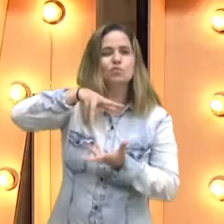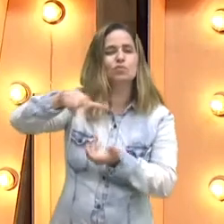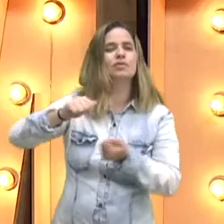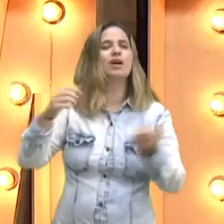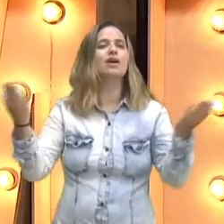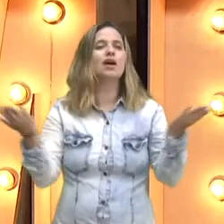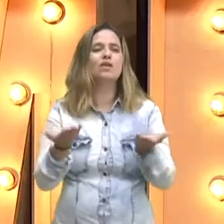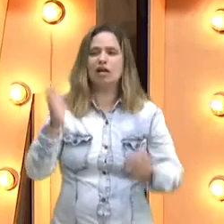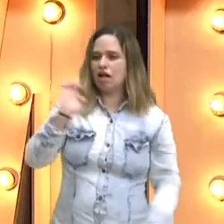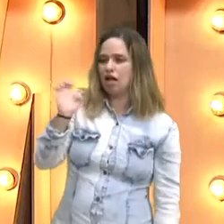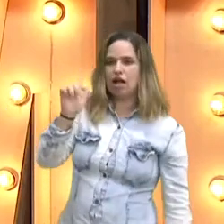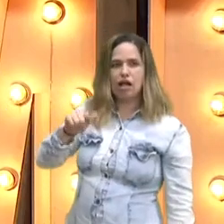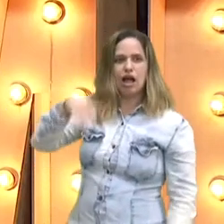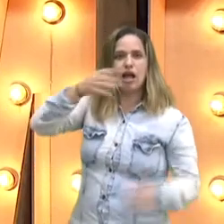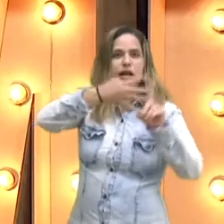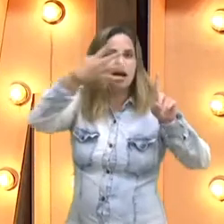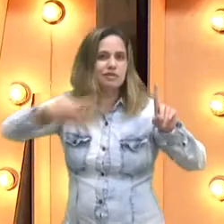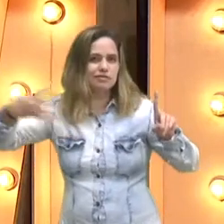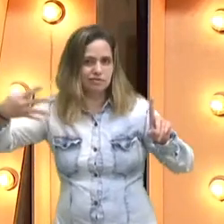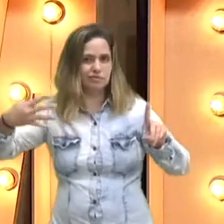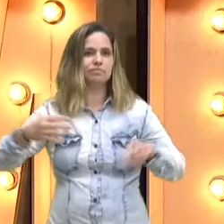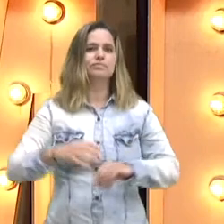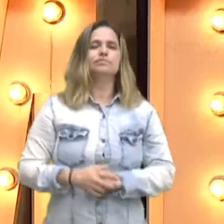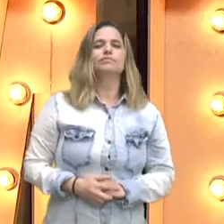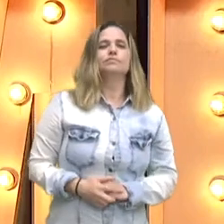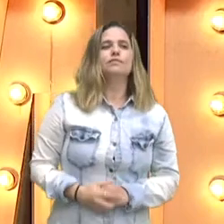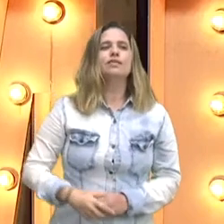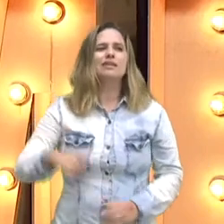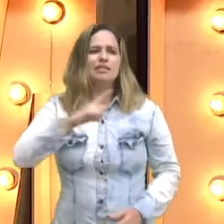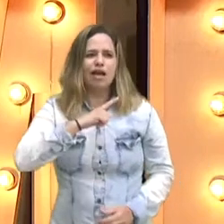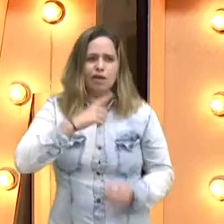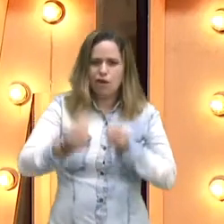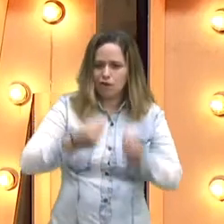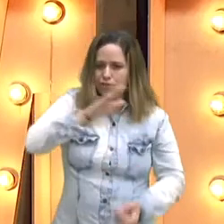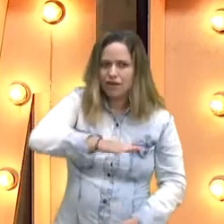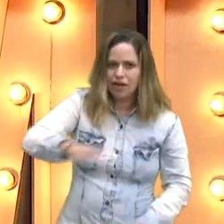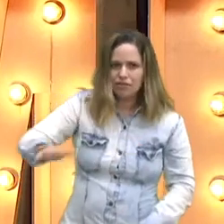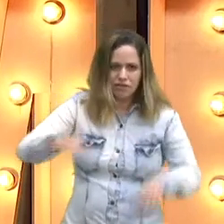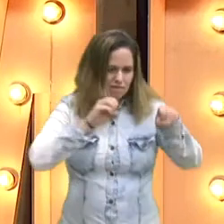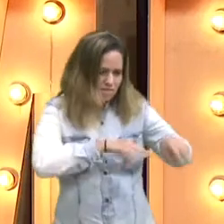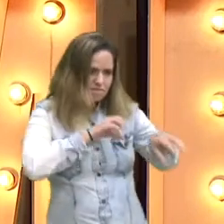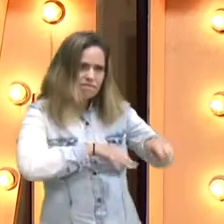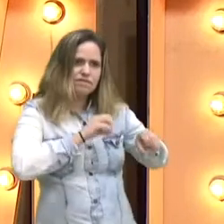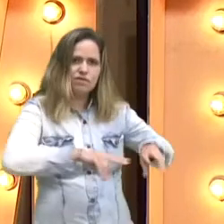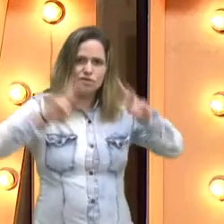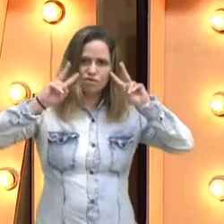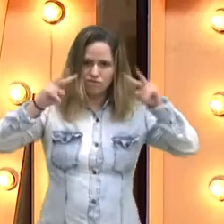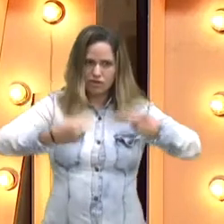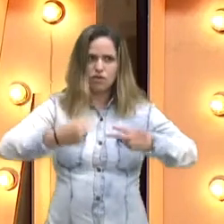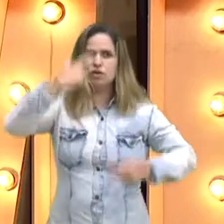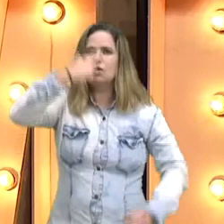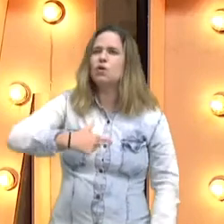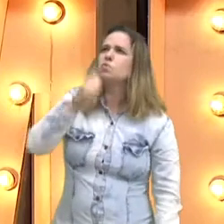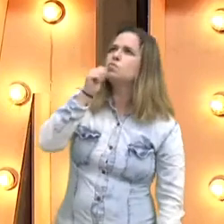Uma ideologia que destrói a capacidade da criança de se ver menina, menino, de entender o